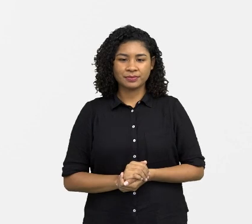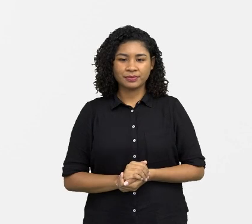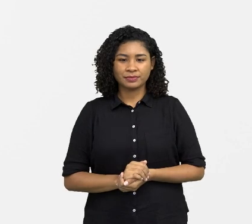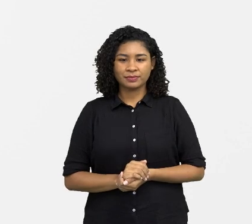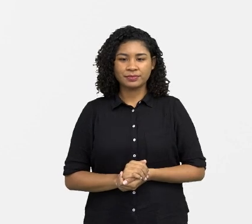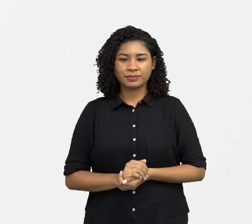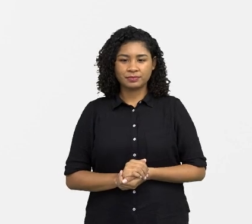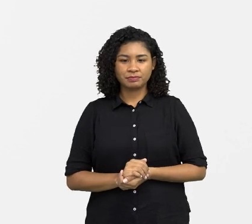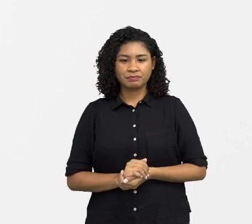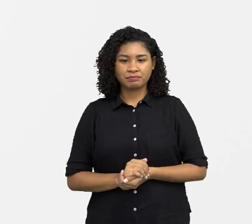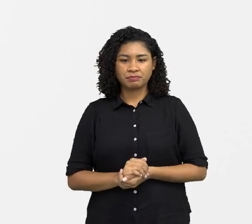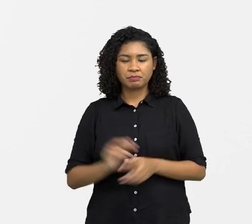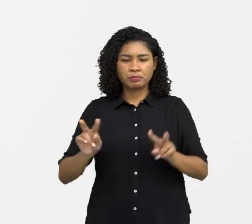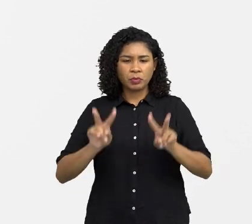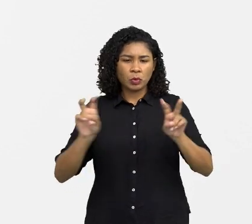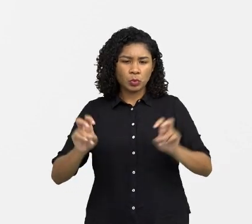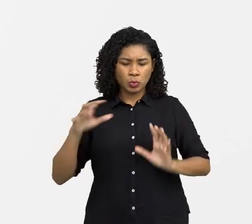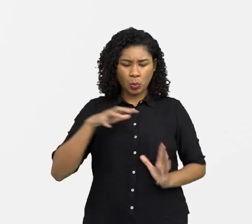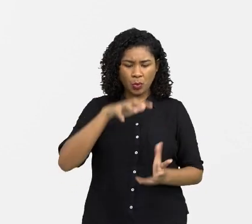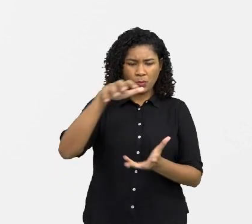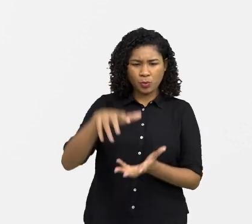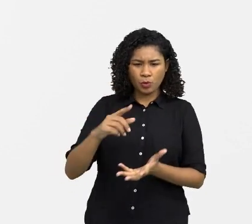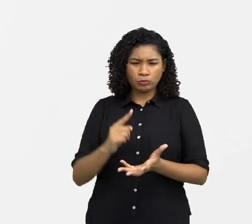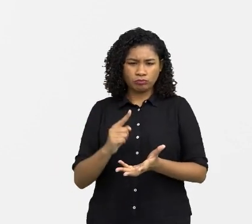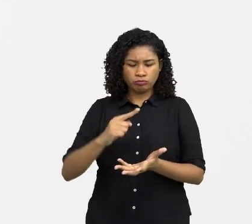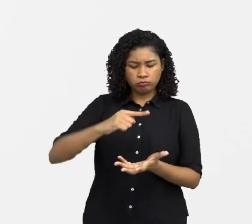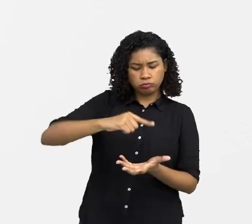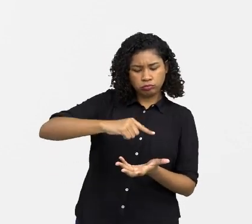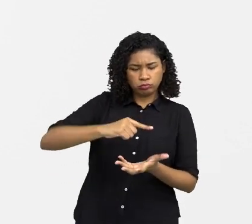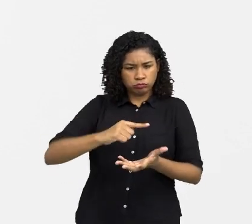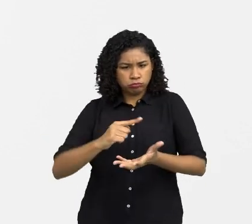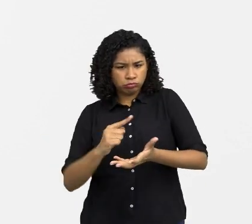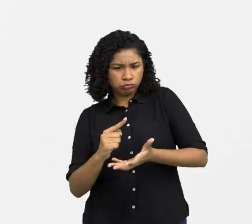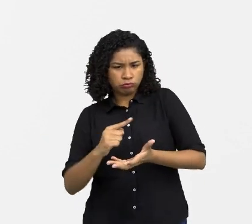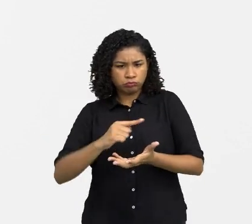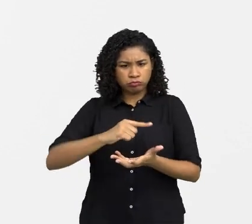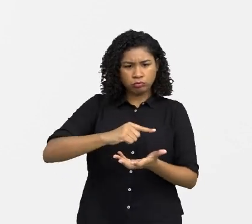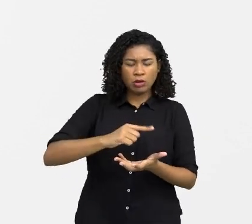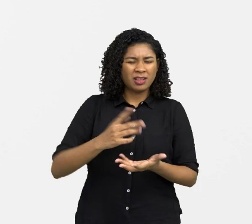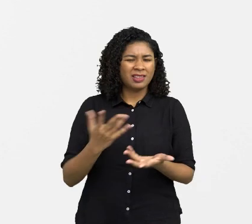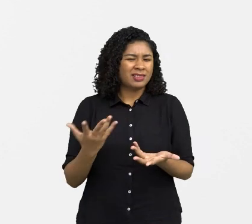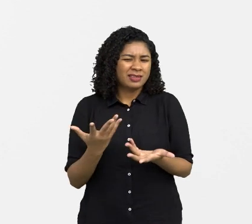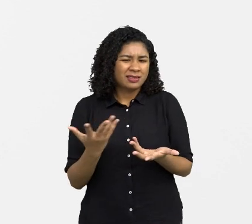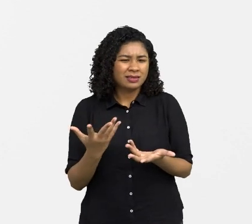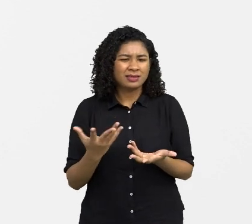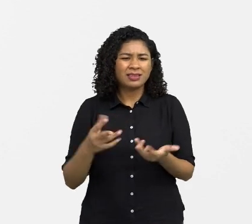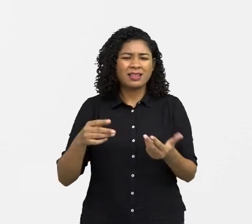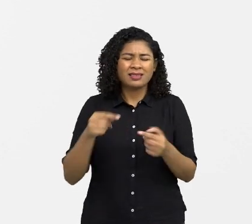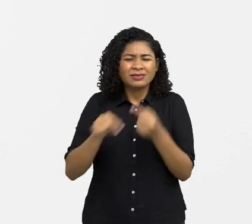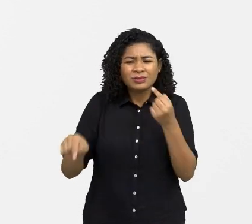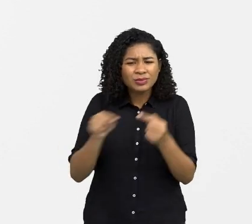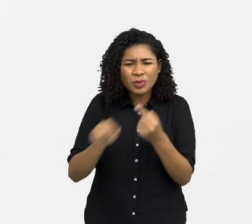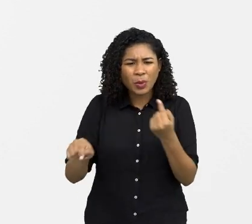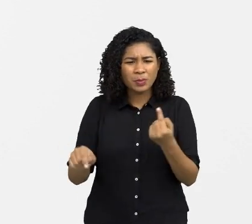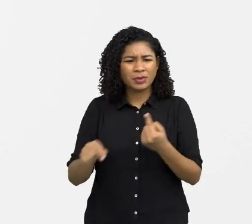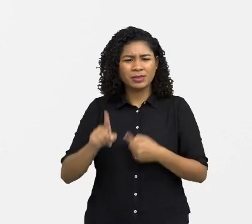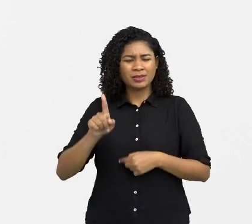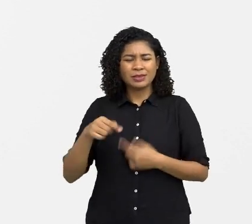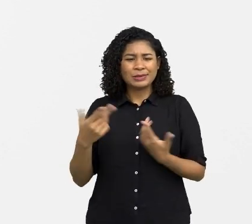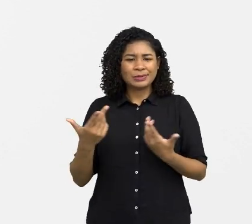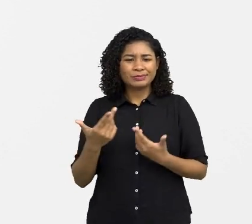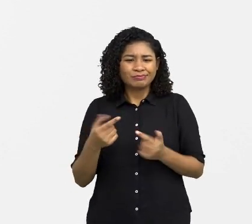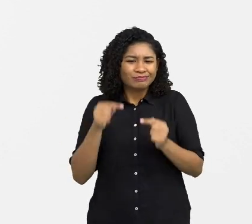devido à mudança de inclinação do eixo terrestre, nada a ver, né, gente? Isso aí é um fator astronômico que não afeta totalmente